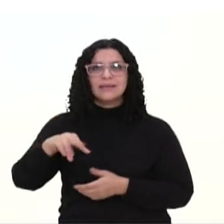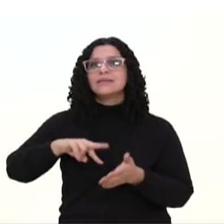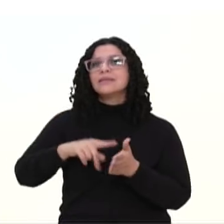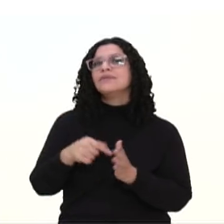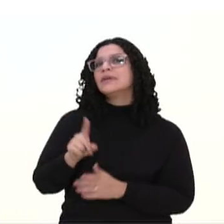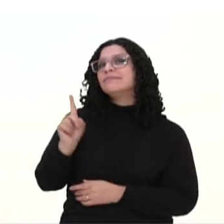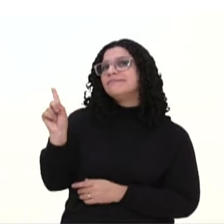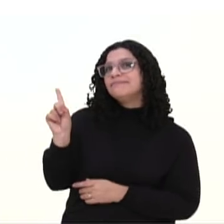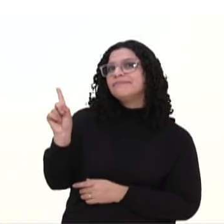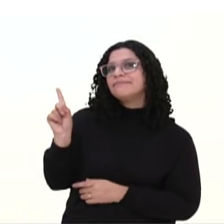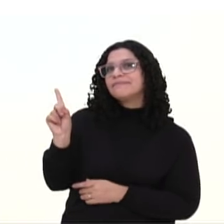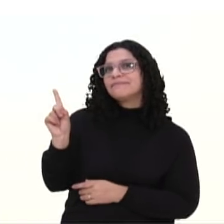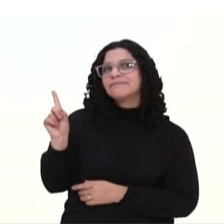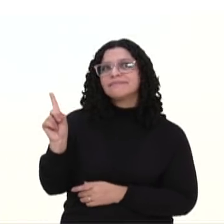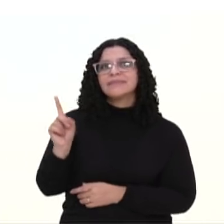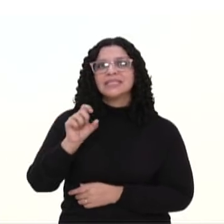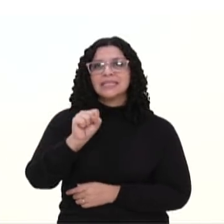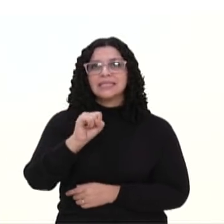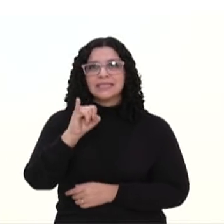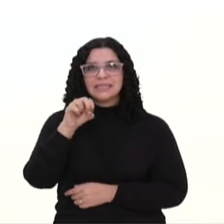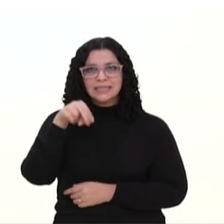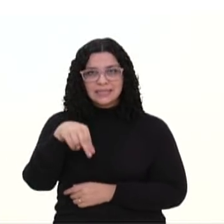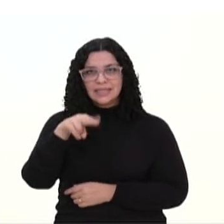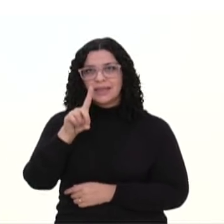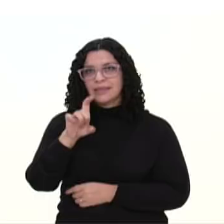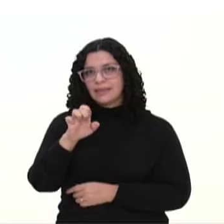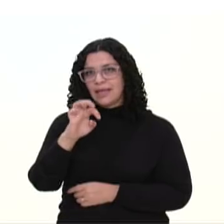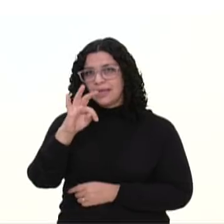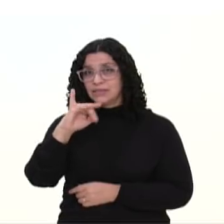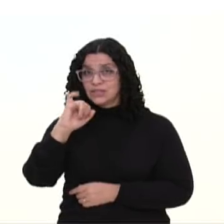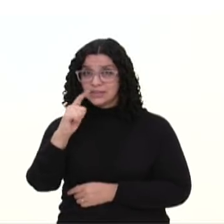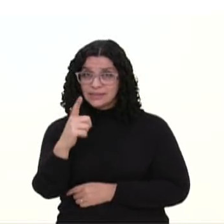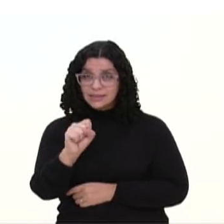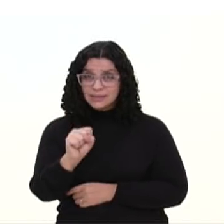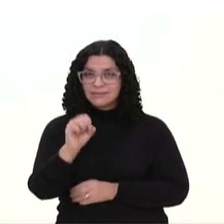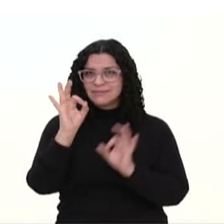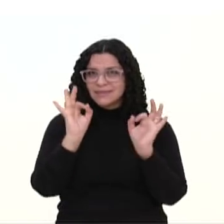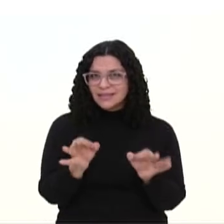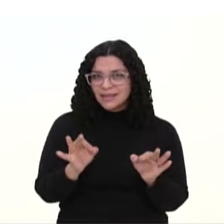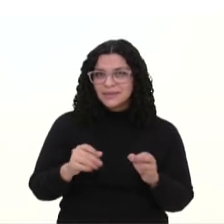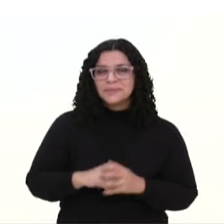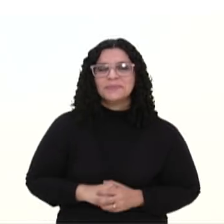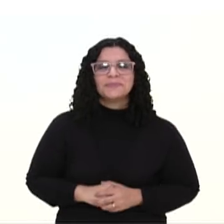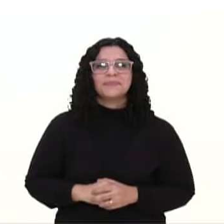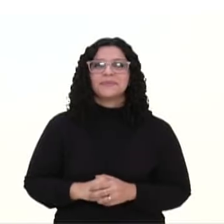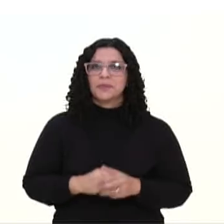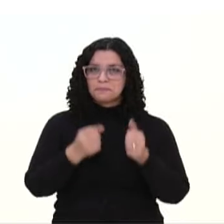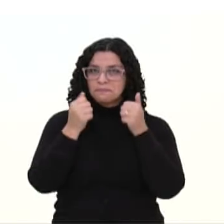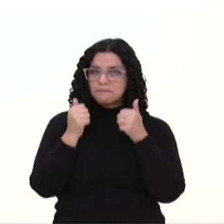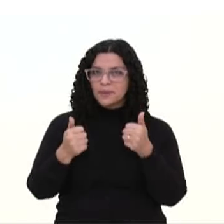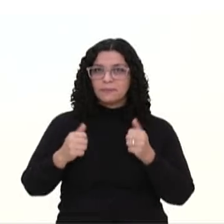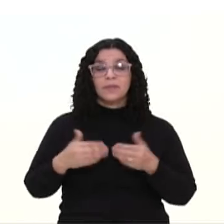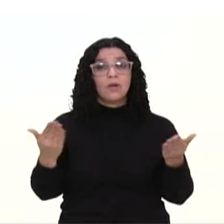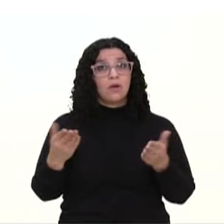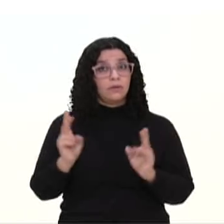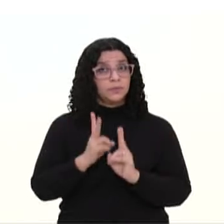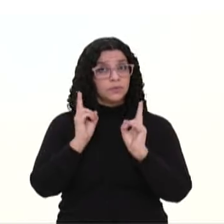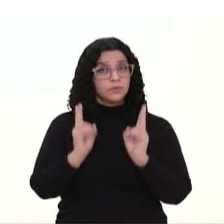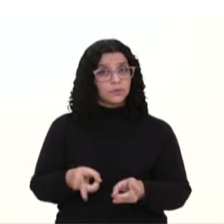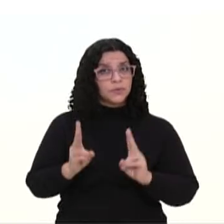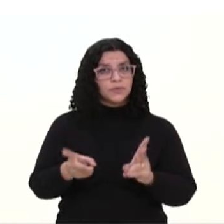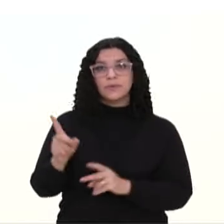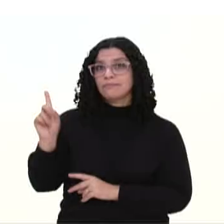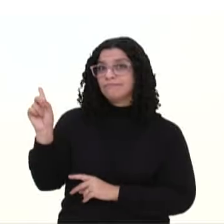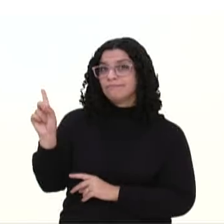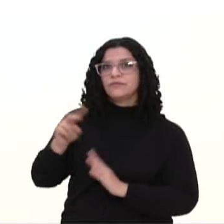envenenada, orações coordenadas sindéticas. Tudo bem? Muito bem. Então vamos lá,